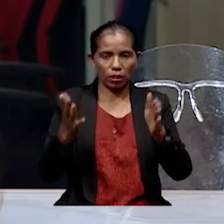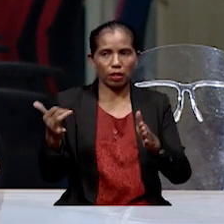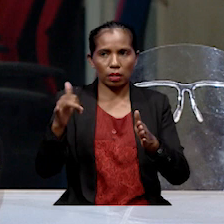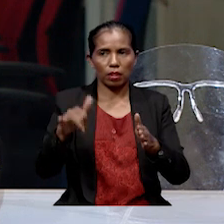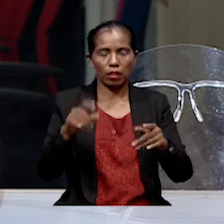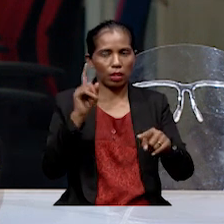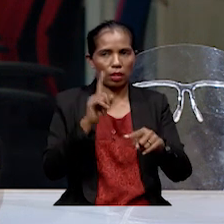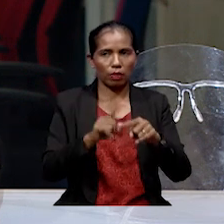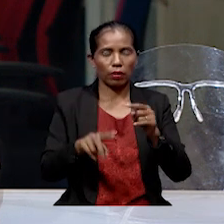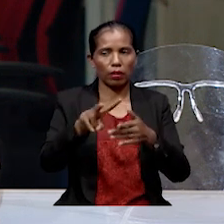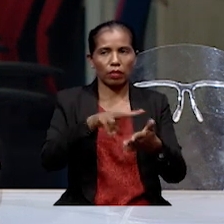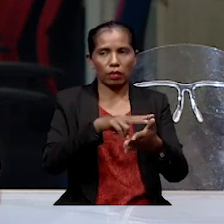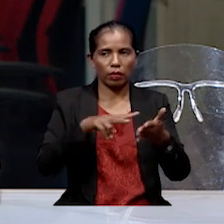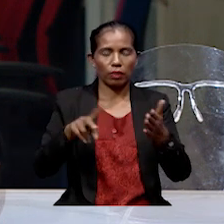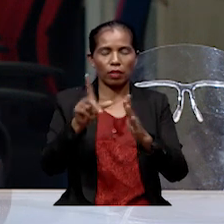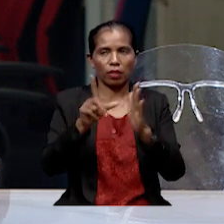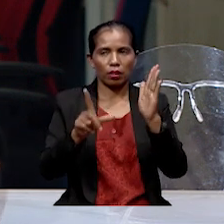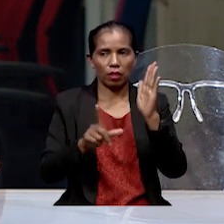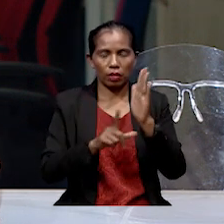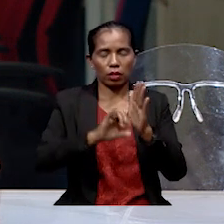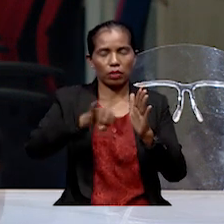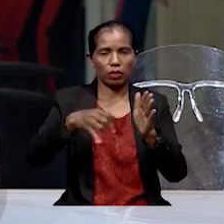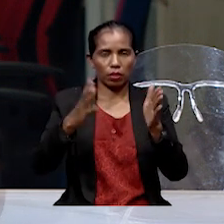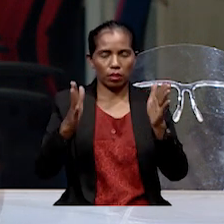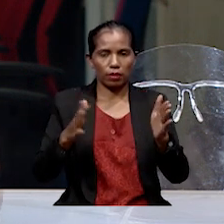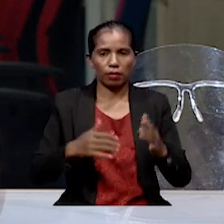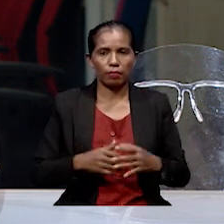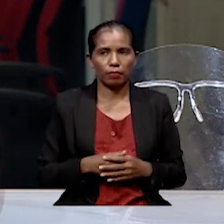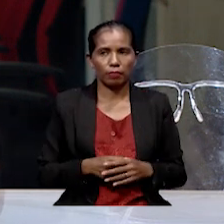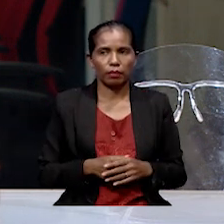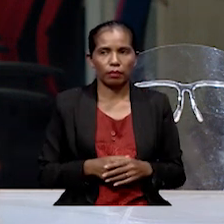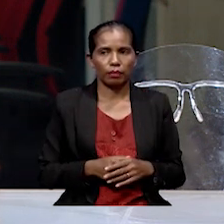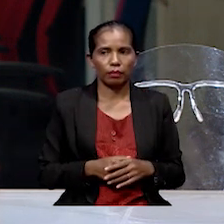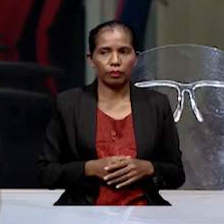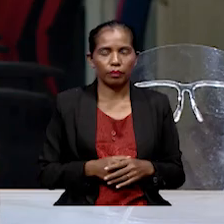atola bele viola codigul etică jurnalistă.